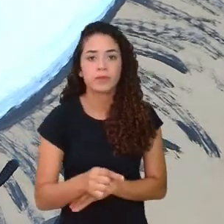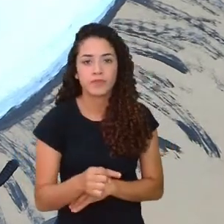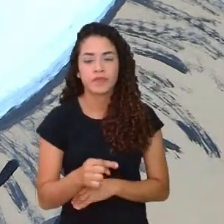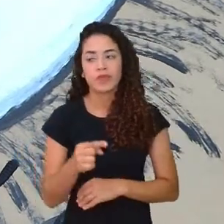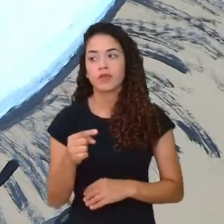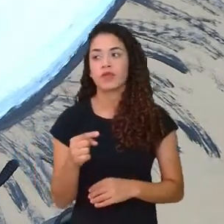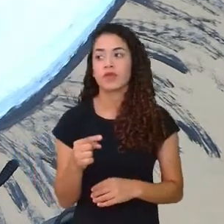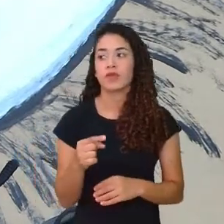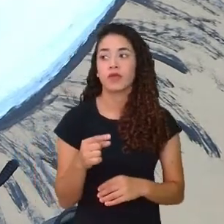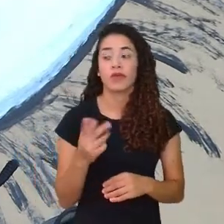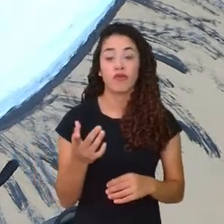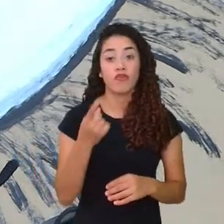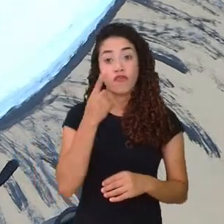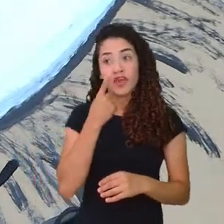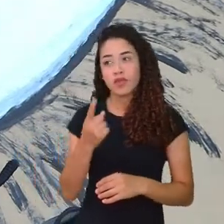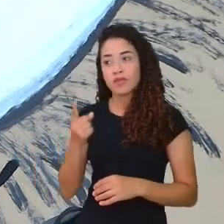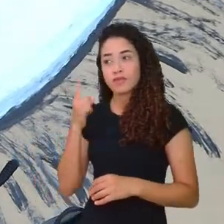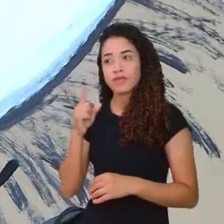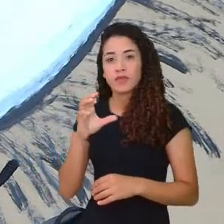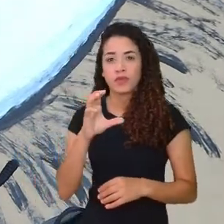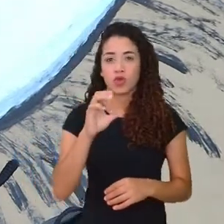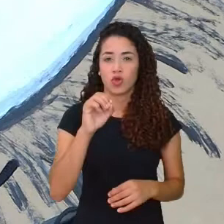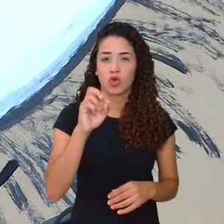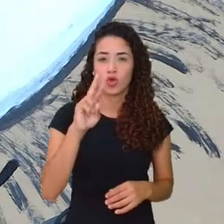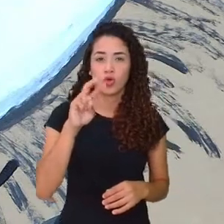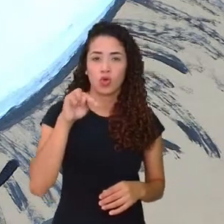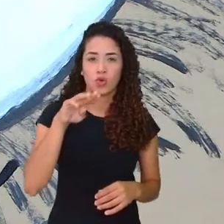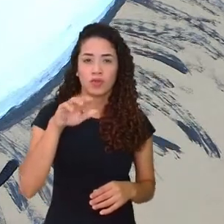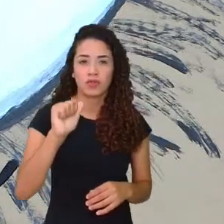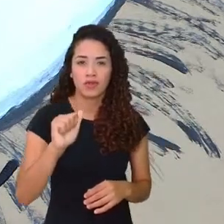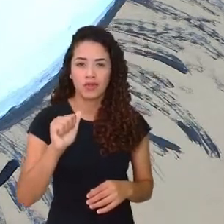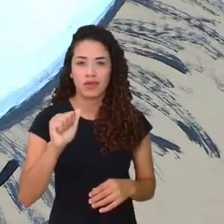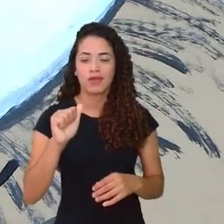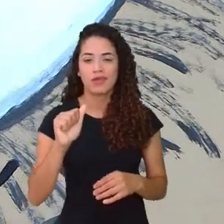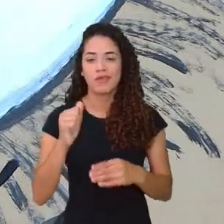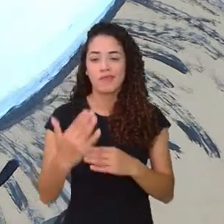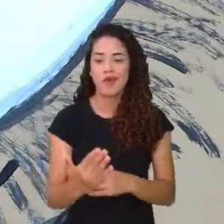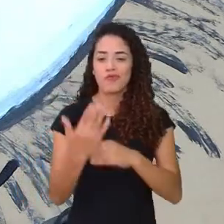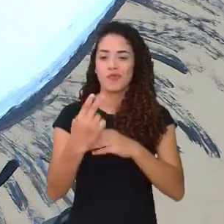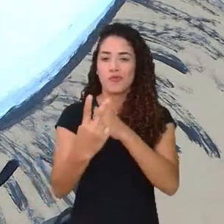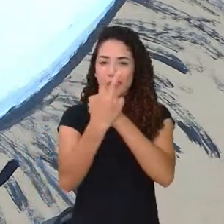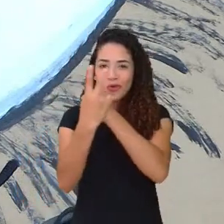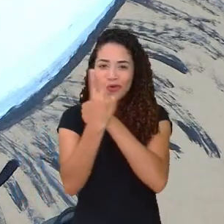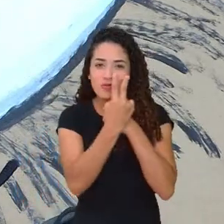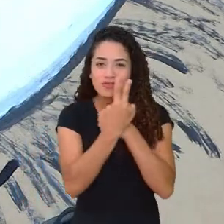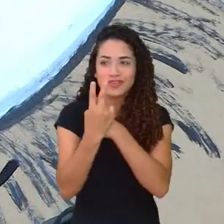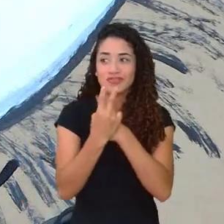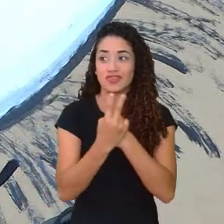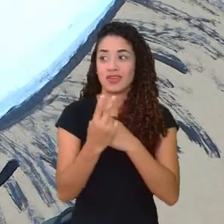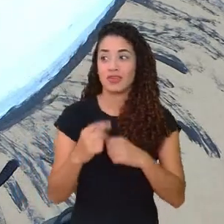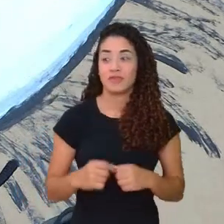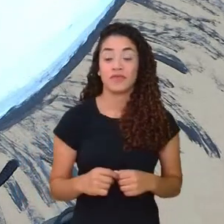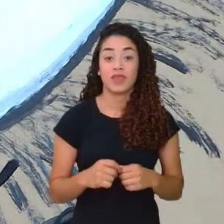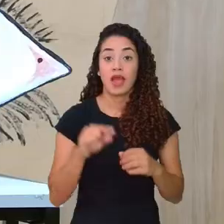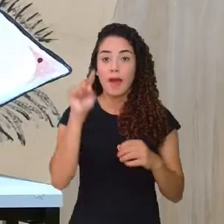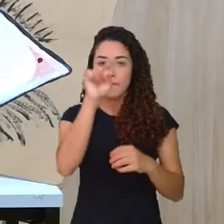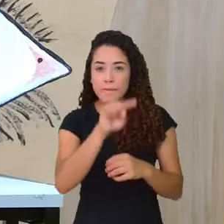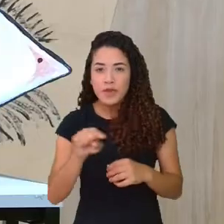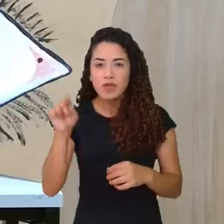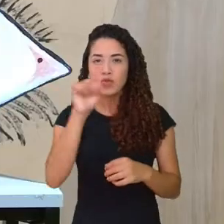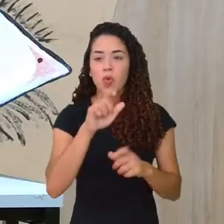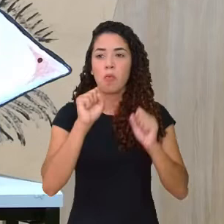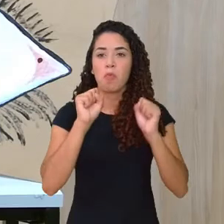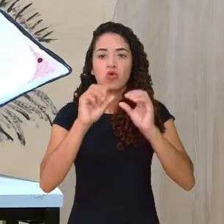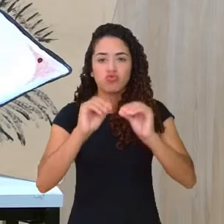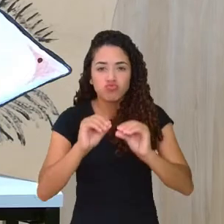caso, ela vai ficar aqui, olha, a córnea, protegendo. E essa abertura aqui, ela vai abrir e vai fechar,